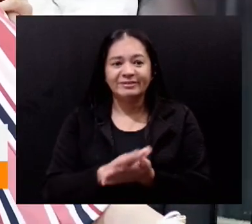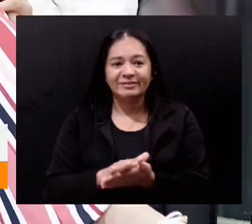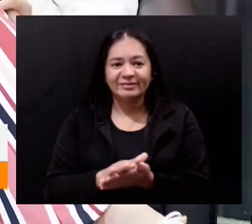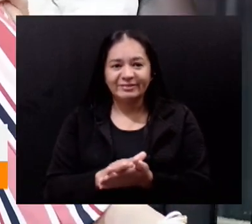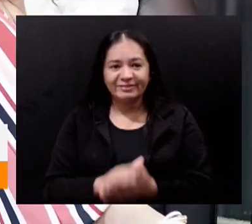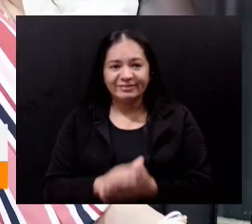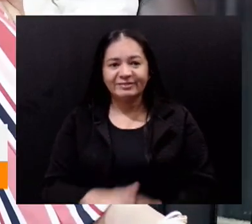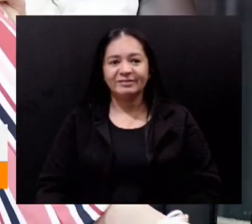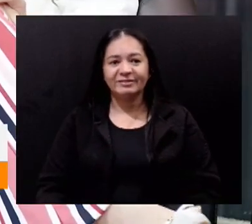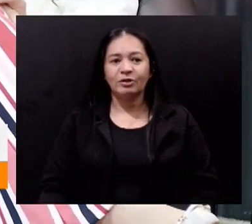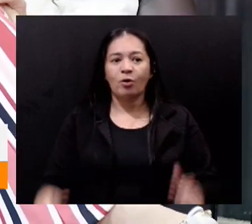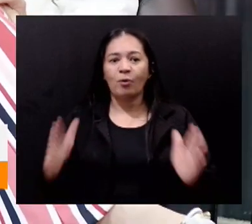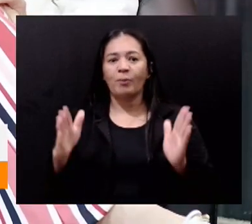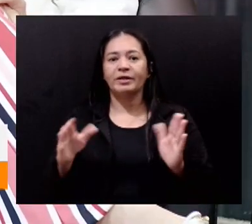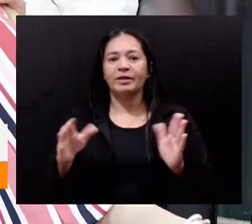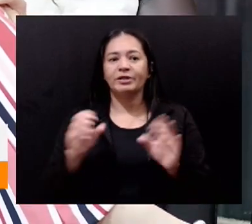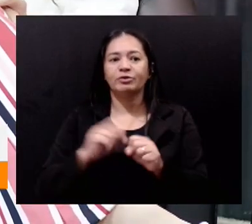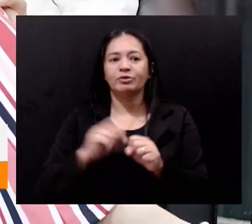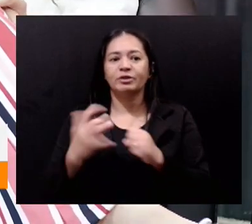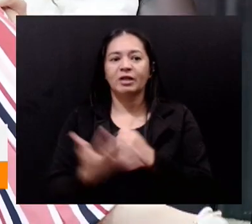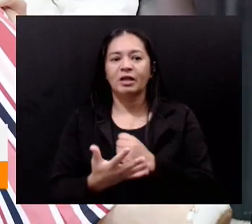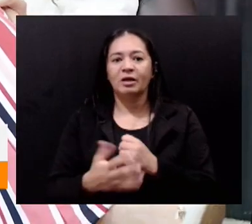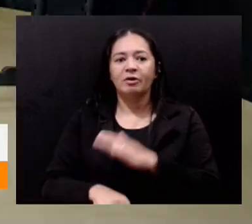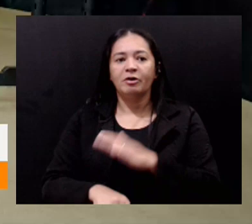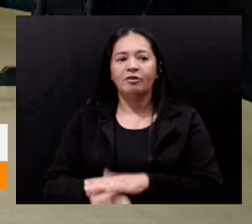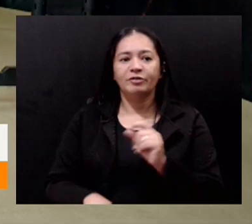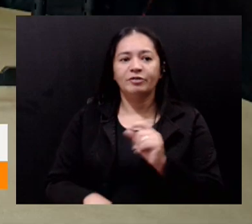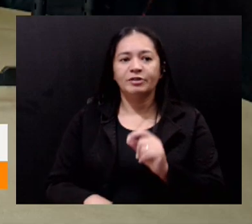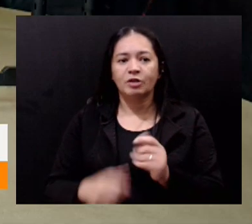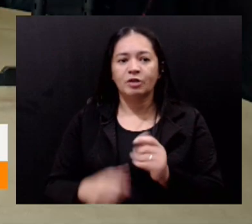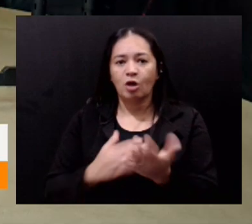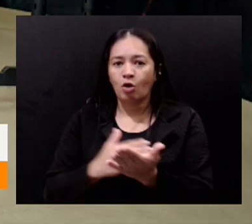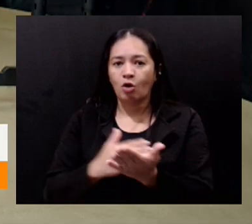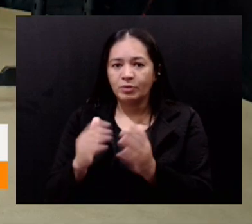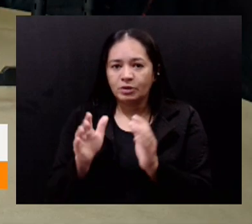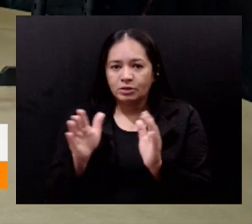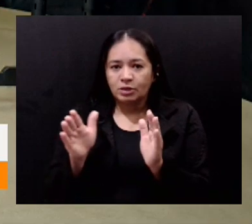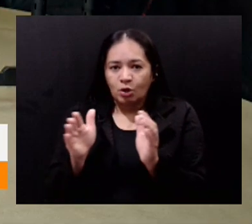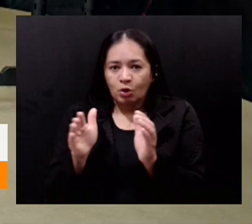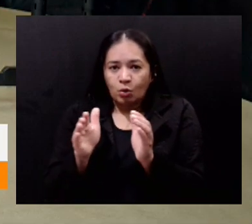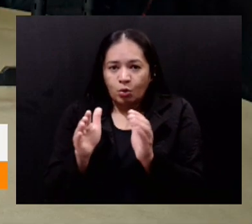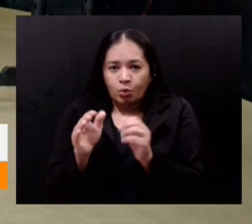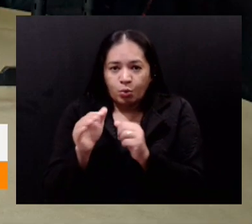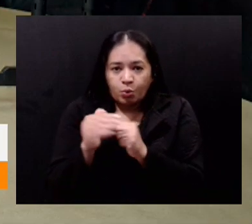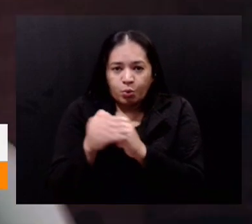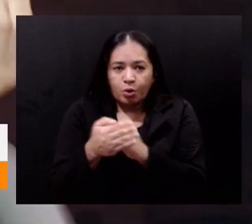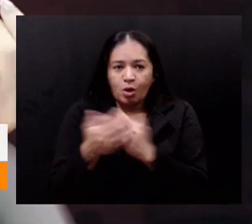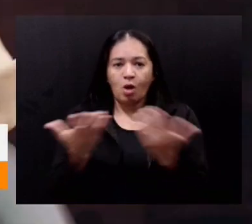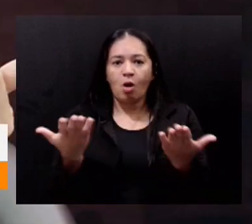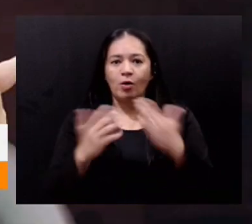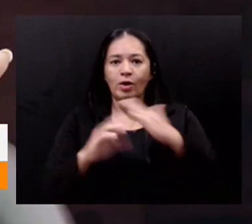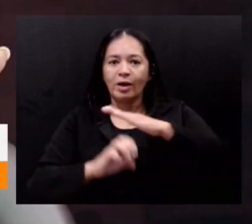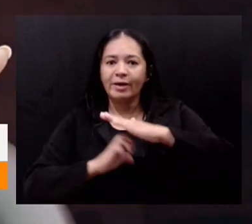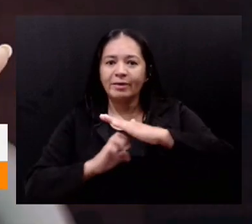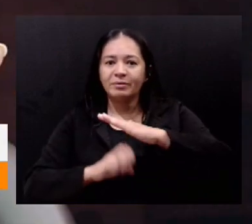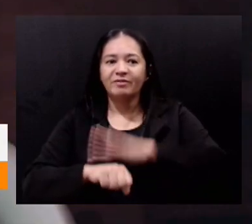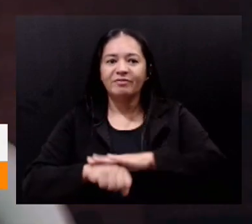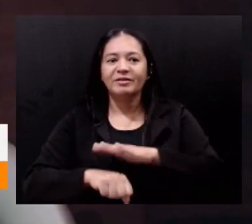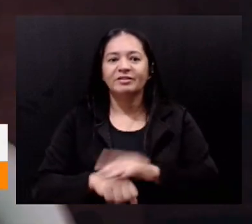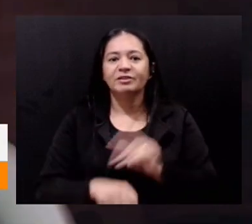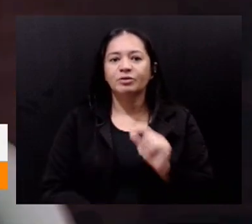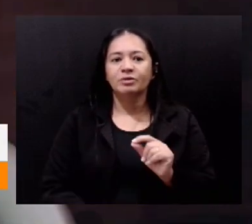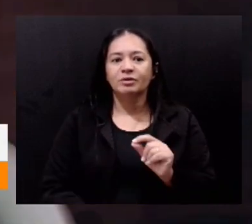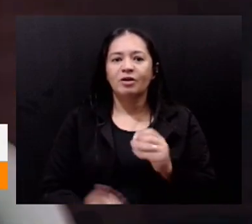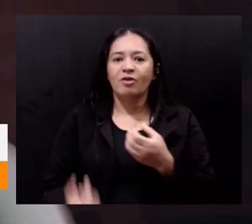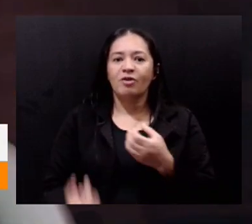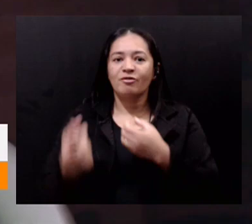a gente, entrar num casulo, Exato, né. Isso. Hoje as empresas estão fazendo o quê? Elas estão retomando. exatamente, As